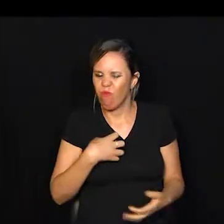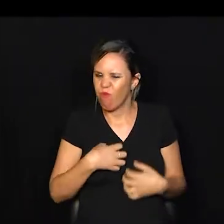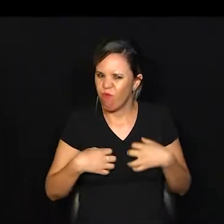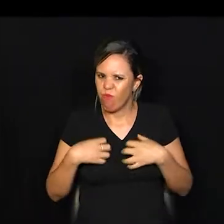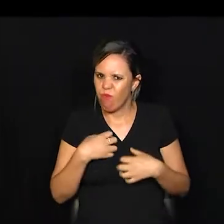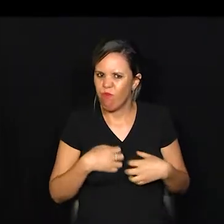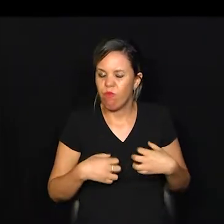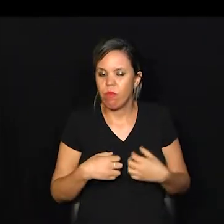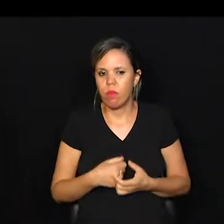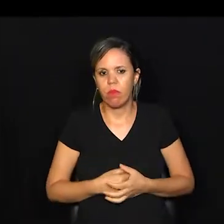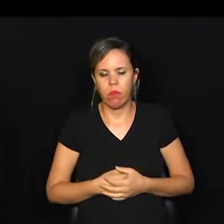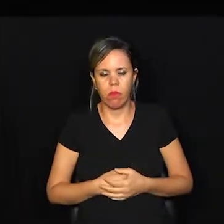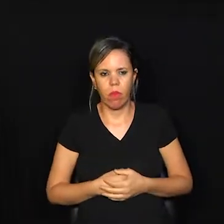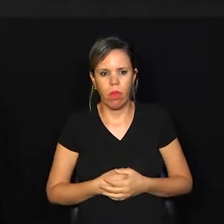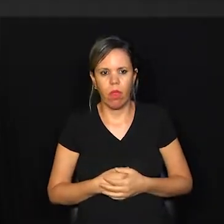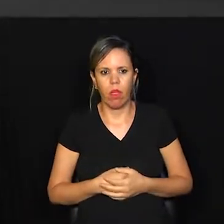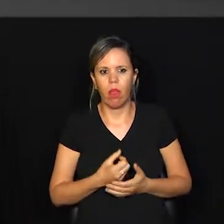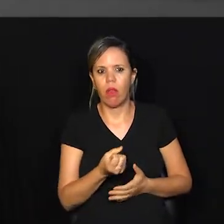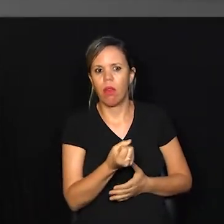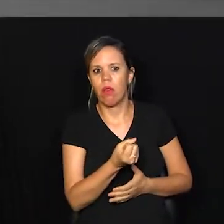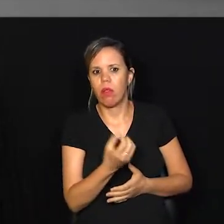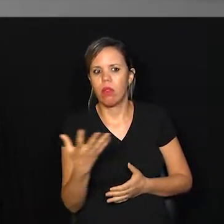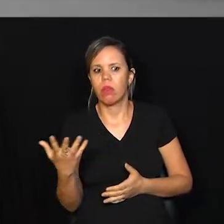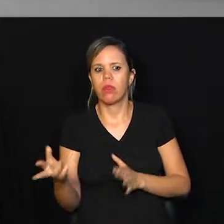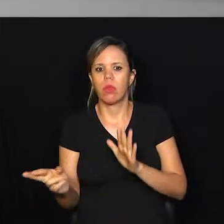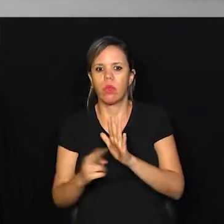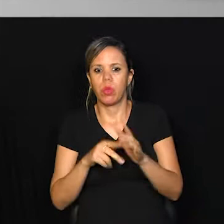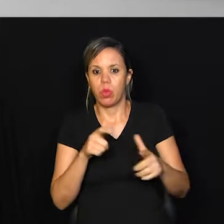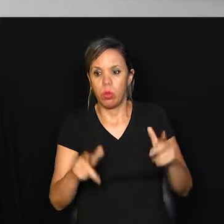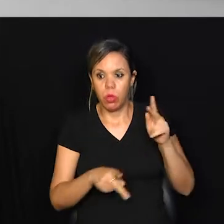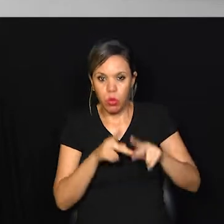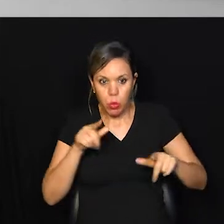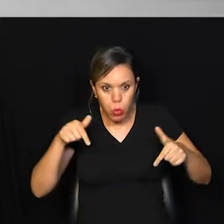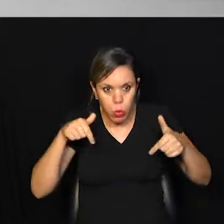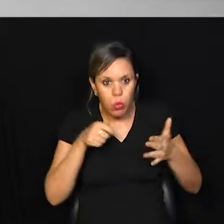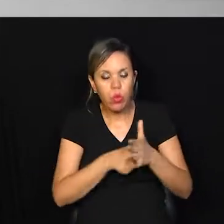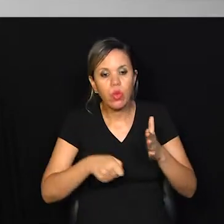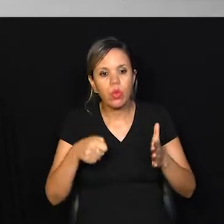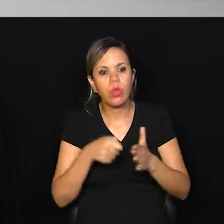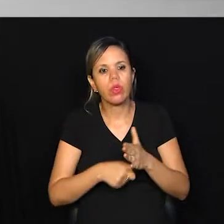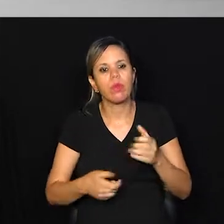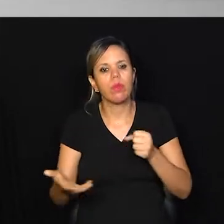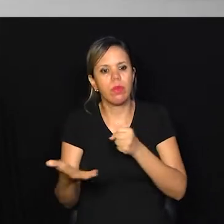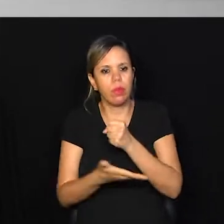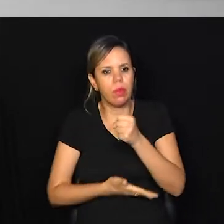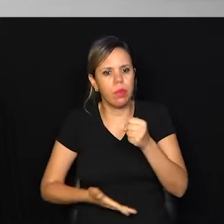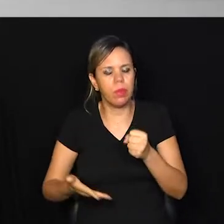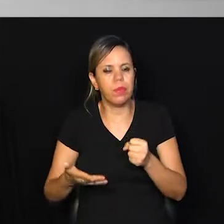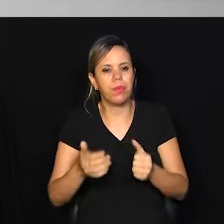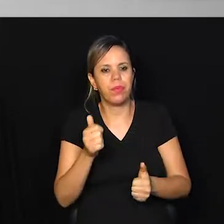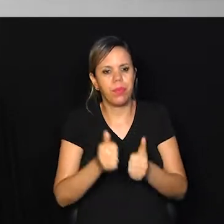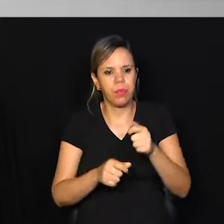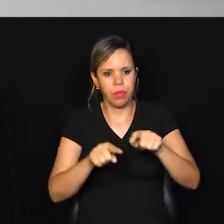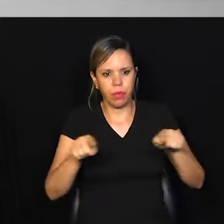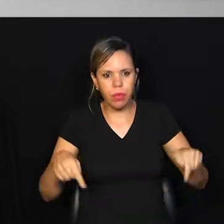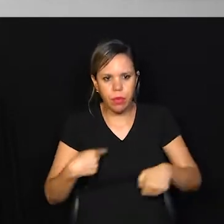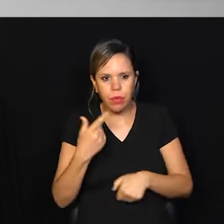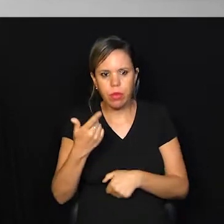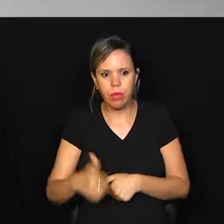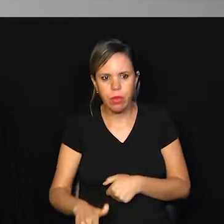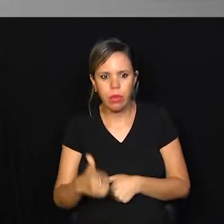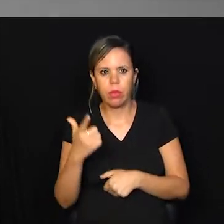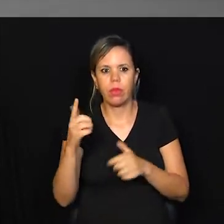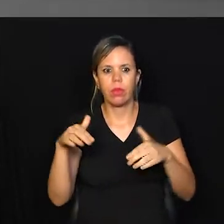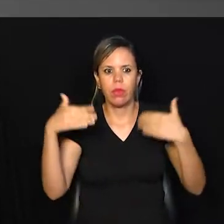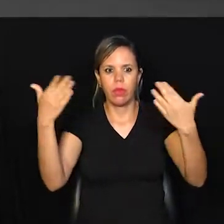bastante. Nessa mesma proporção de representatividade que existe lá na base do campo, ela não se repete